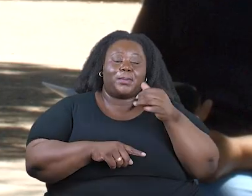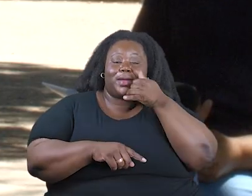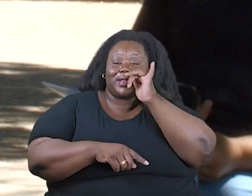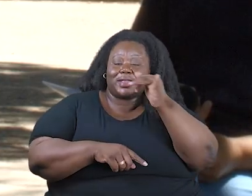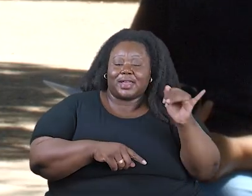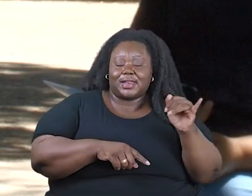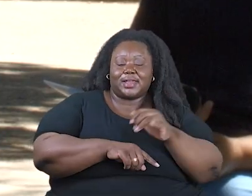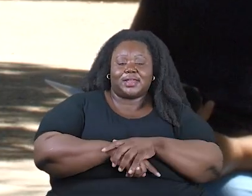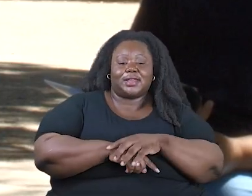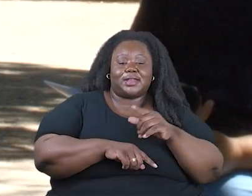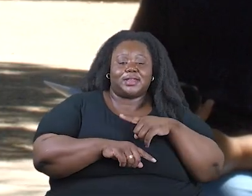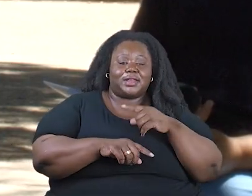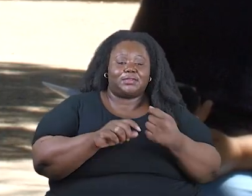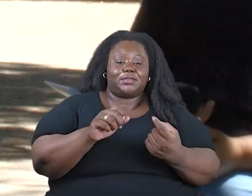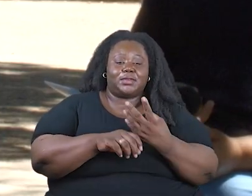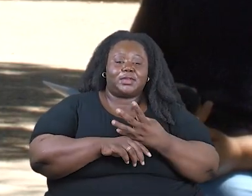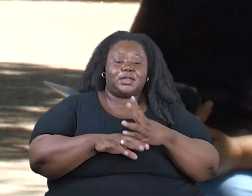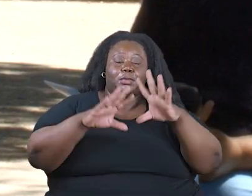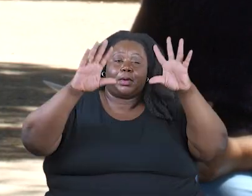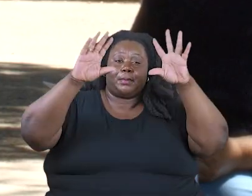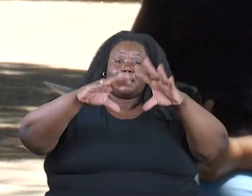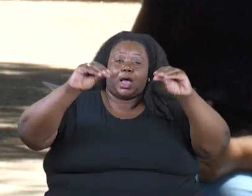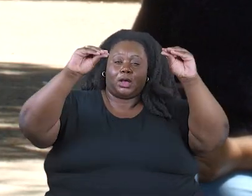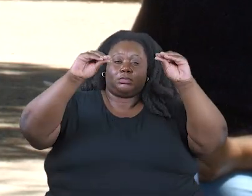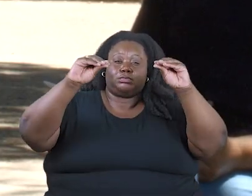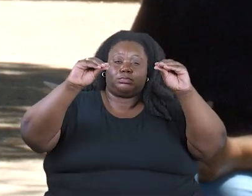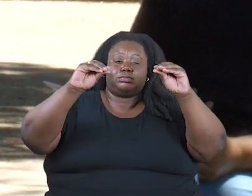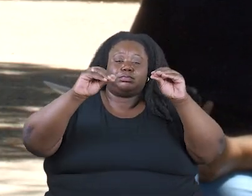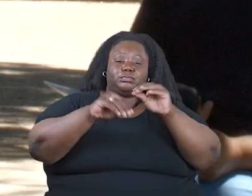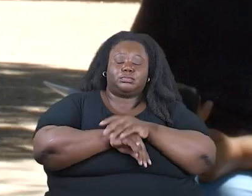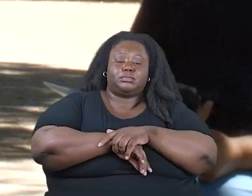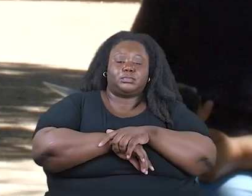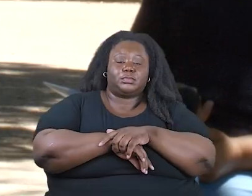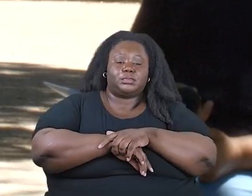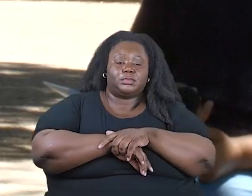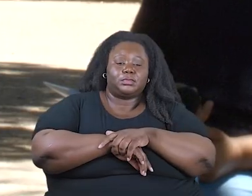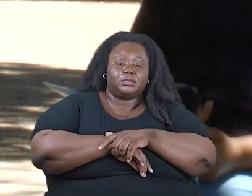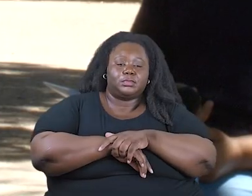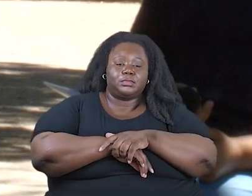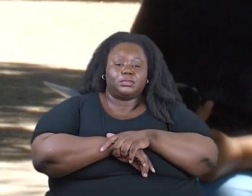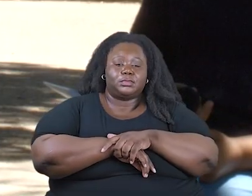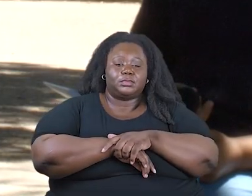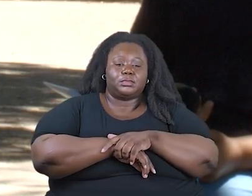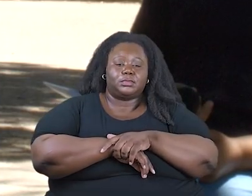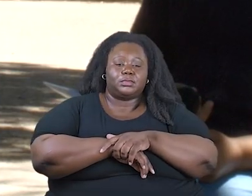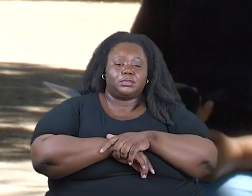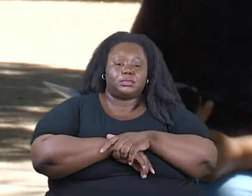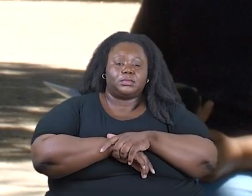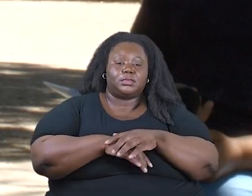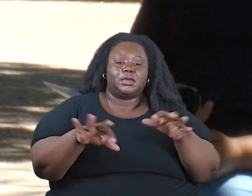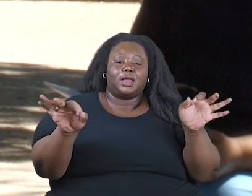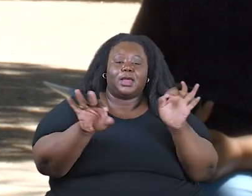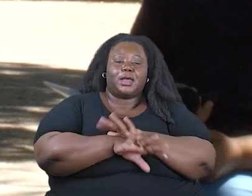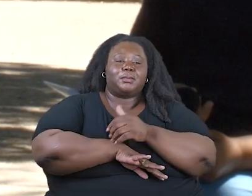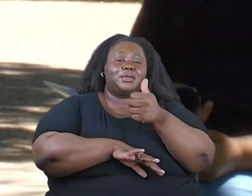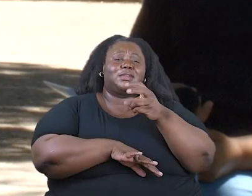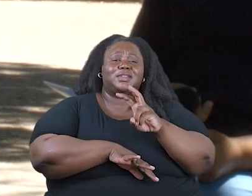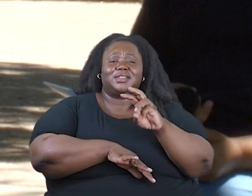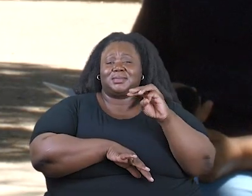de eletricidade, teve um curto-circuito, deu um apagão. A exposição acabou em 15